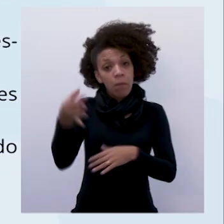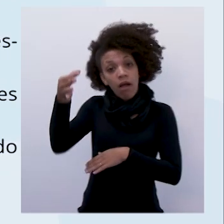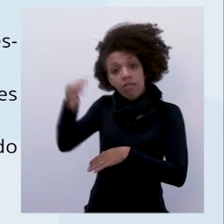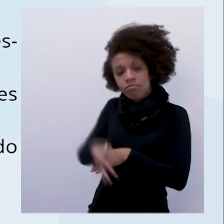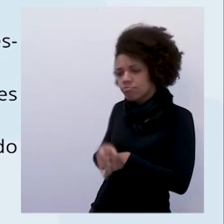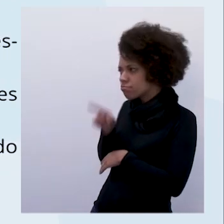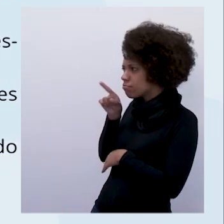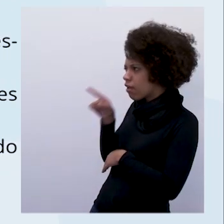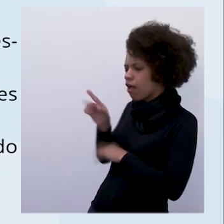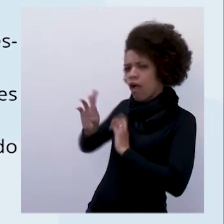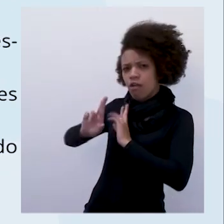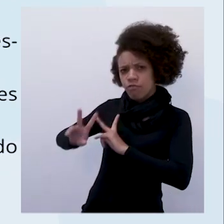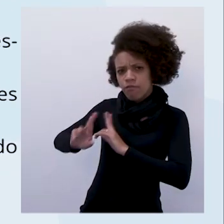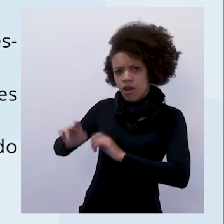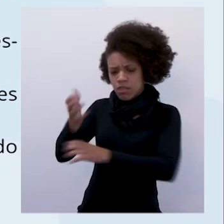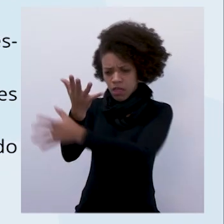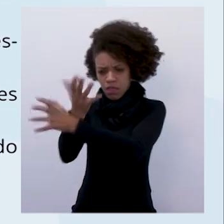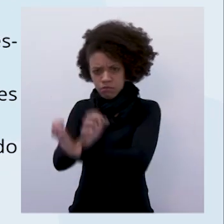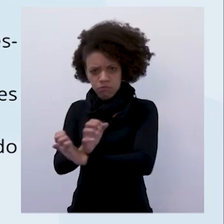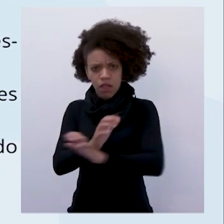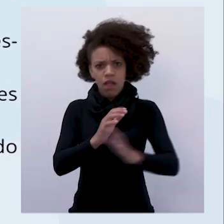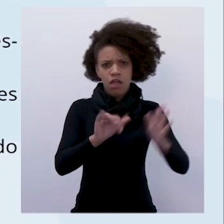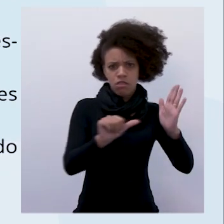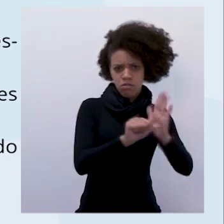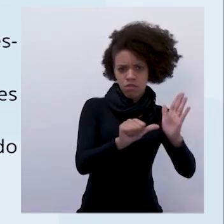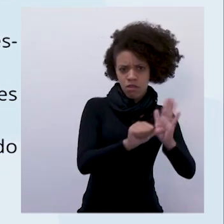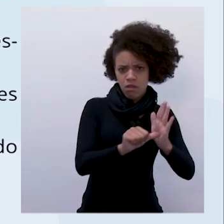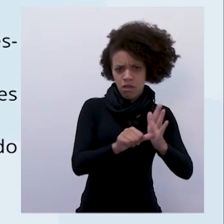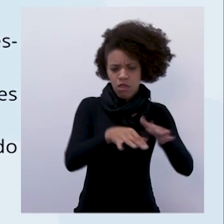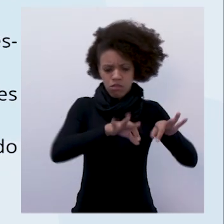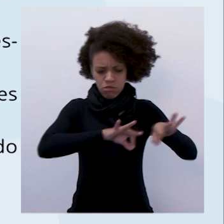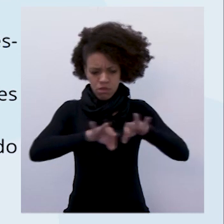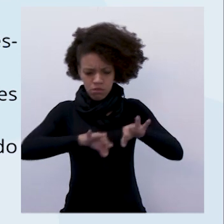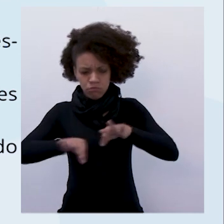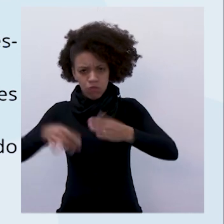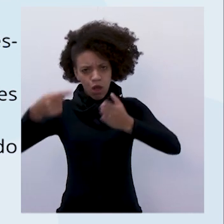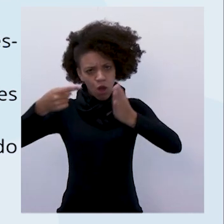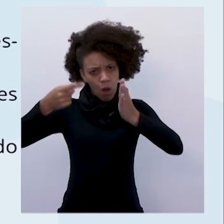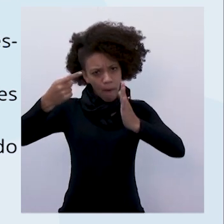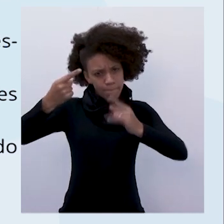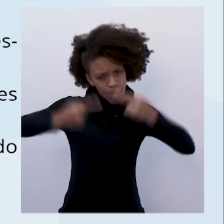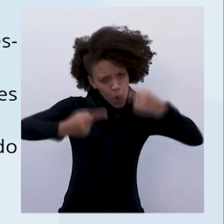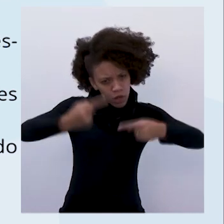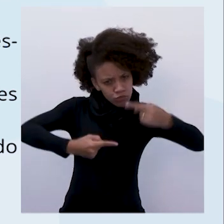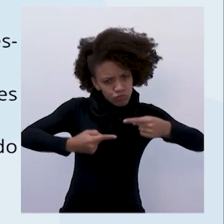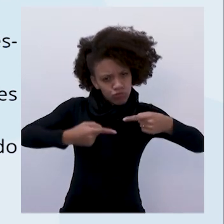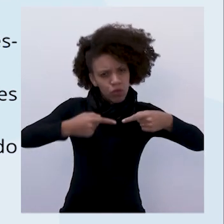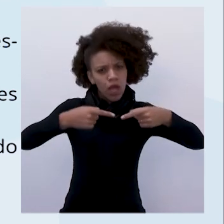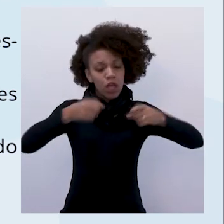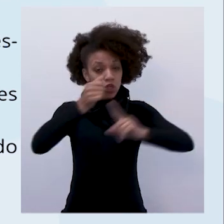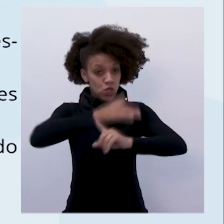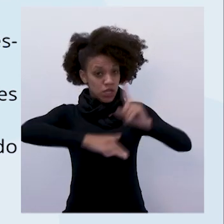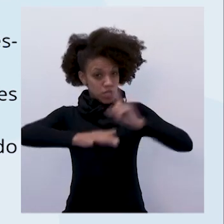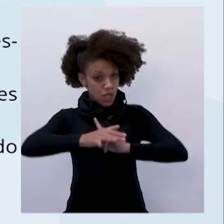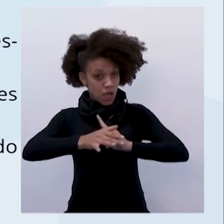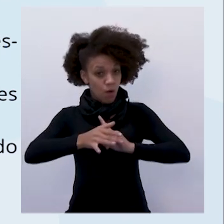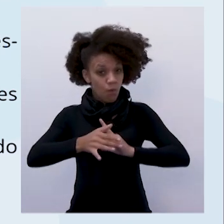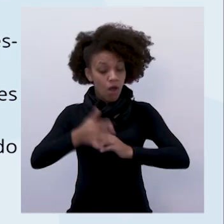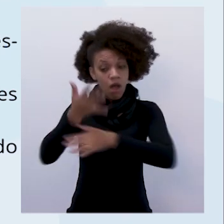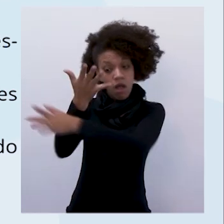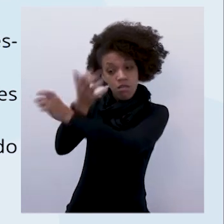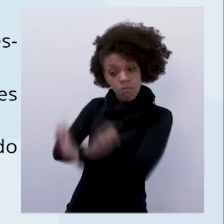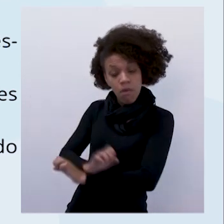né, as diferenças nos sistemas políticos e na organização social de Atenas e Esparta representavam